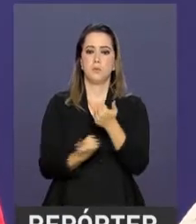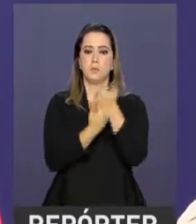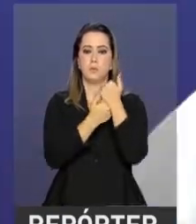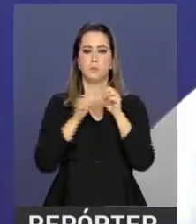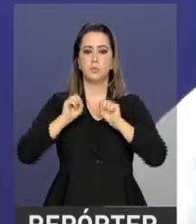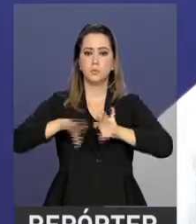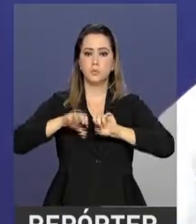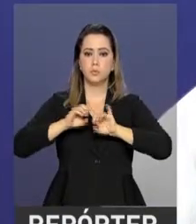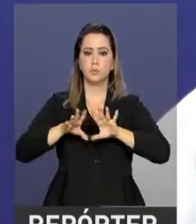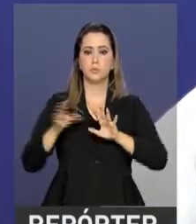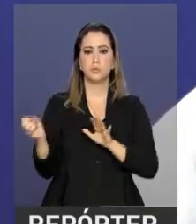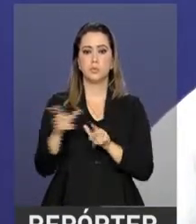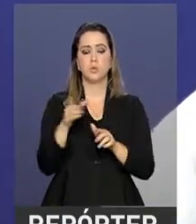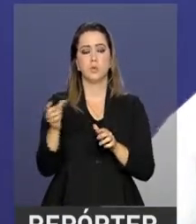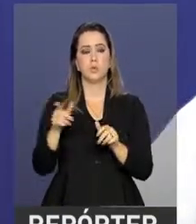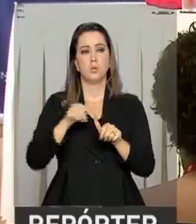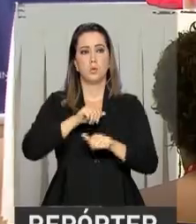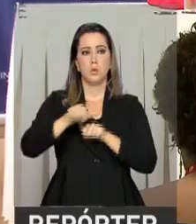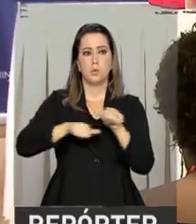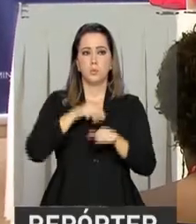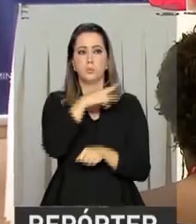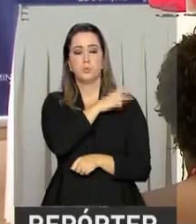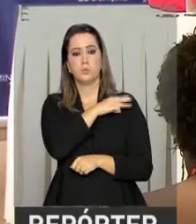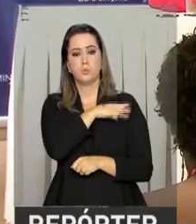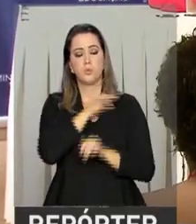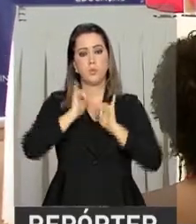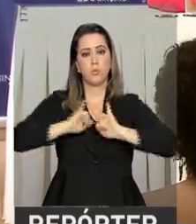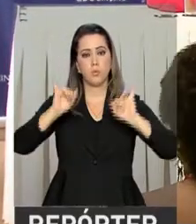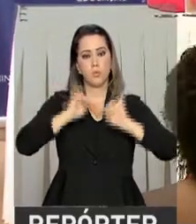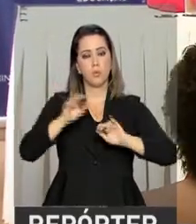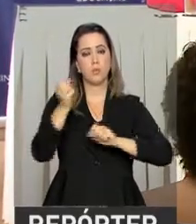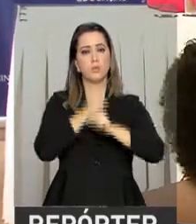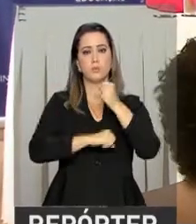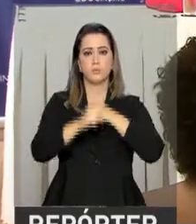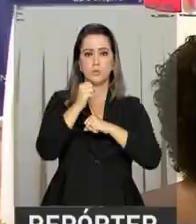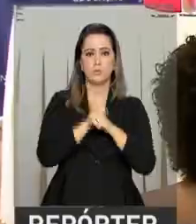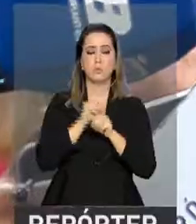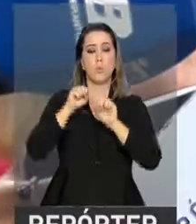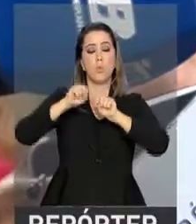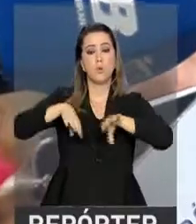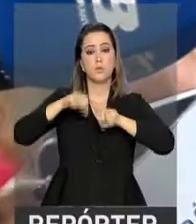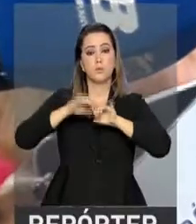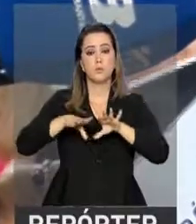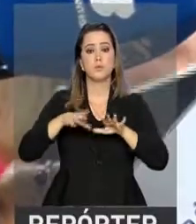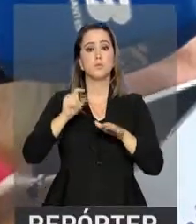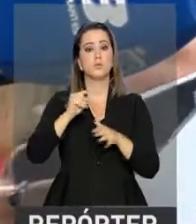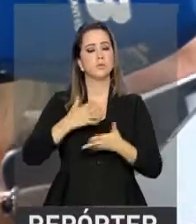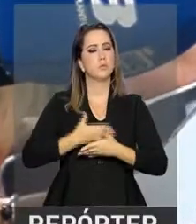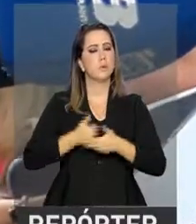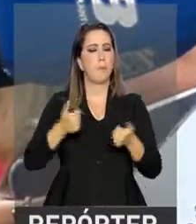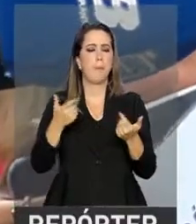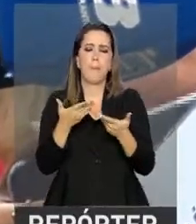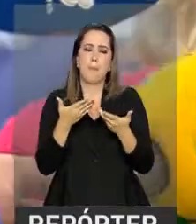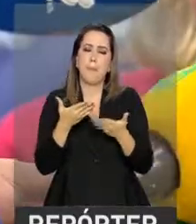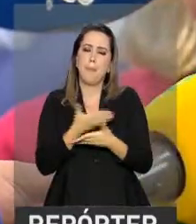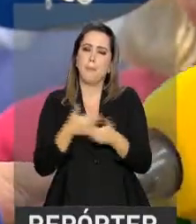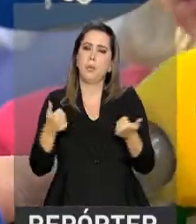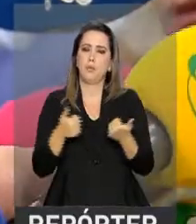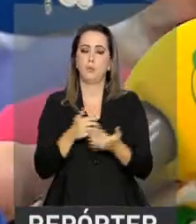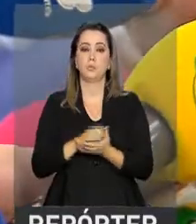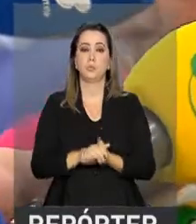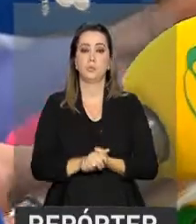educação com a reforma do ensino médio anunciado no ano passado esse tipo de ensino e deve ficar mais atrativo a